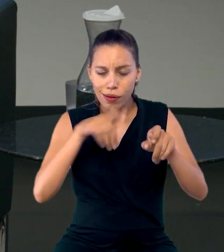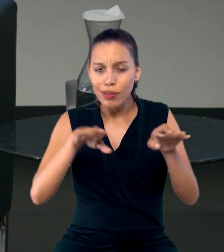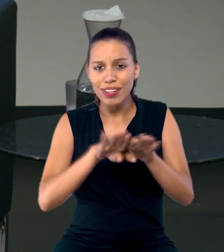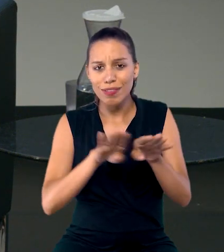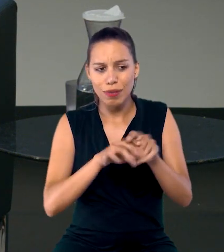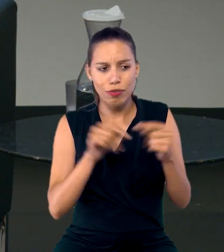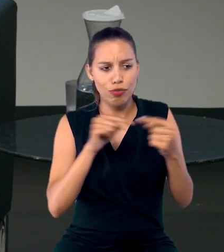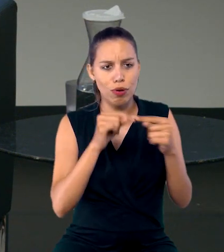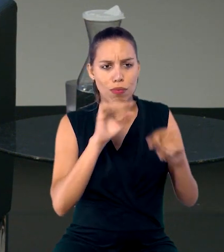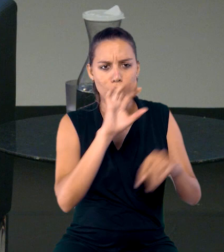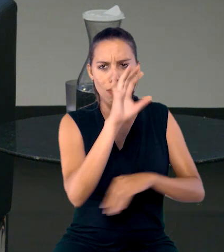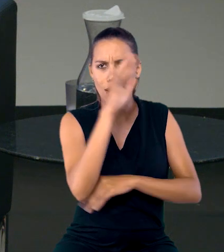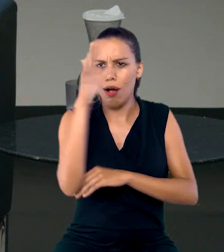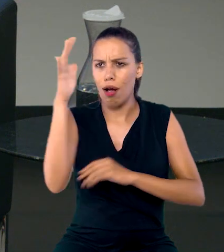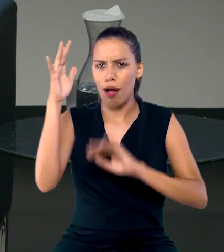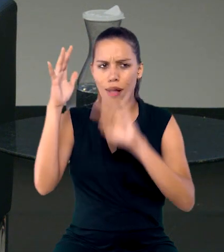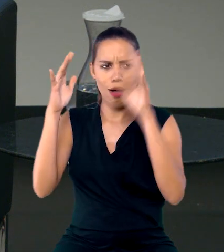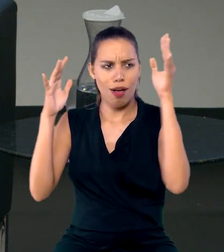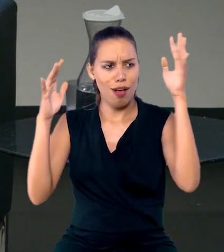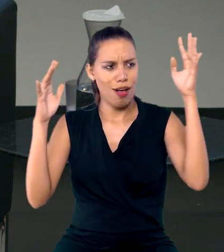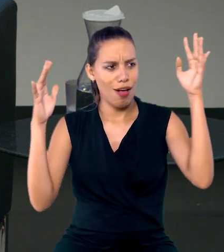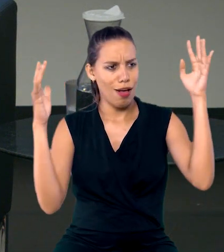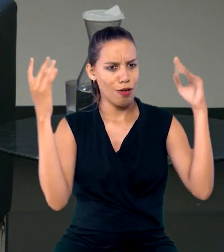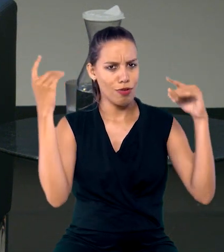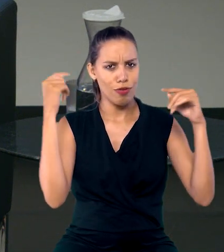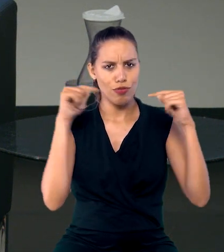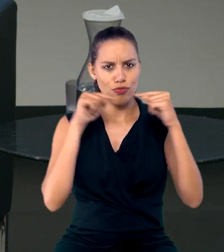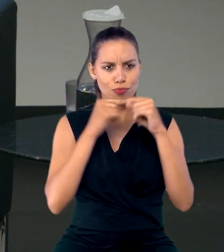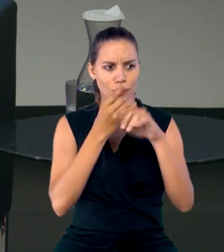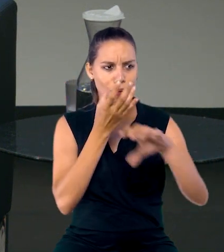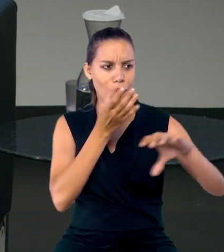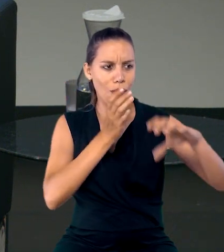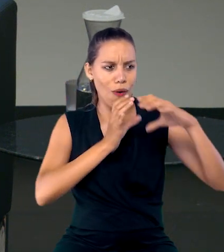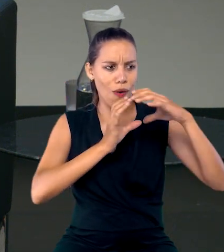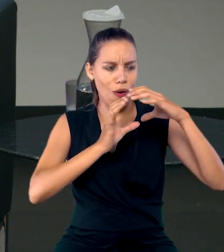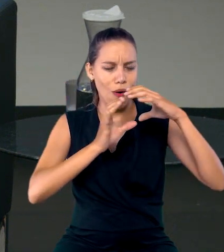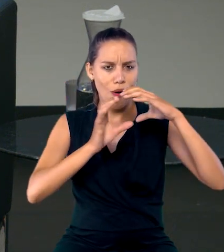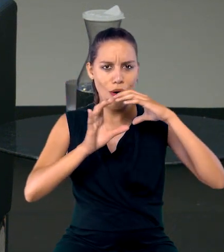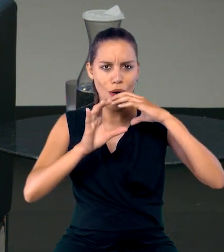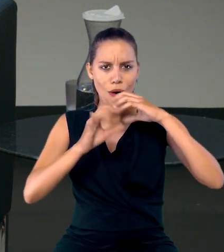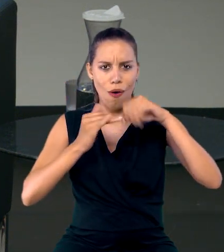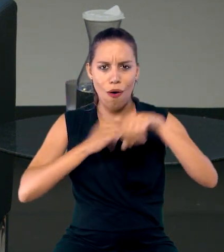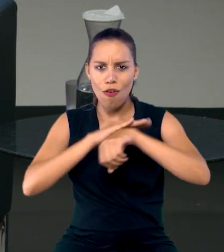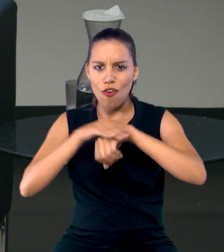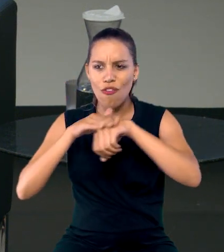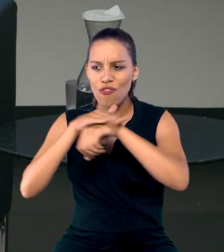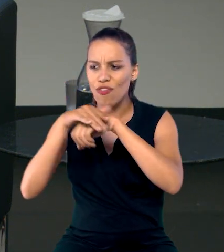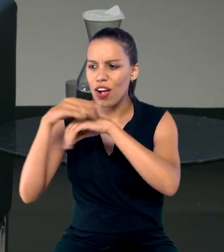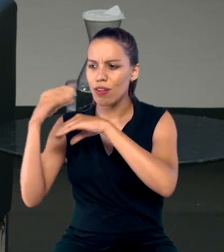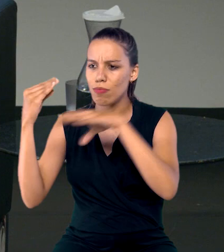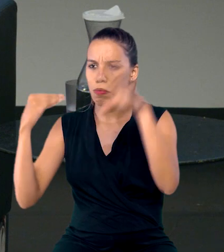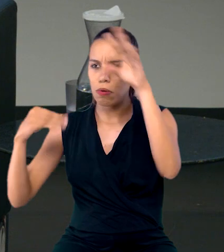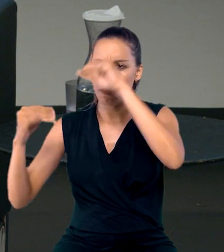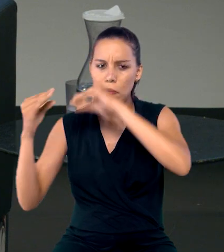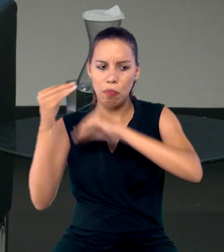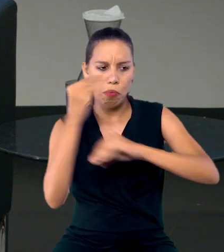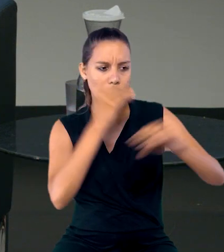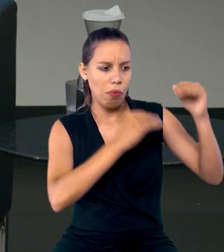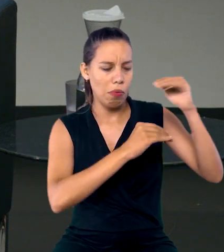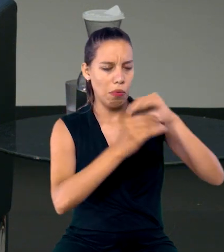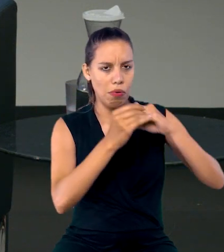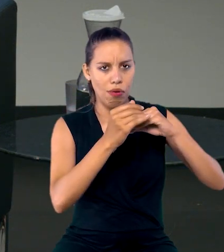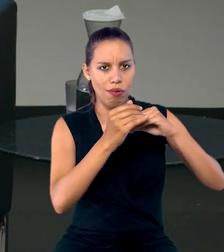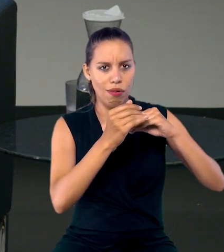floresta é algo tão maravilhoso, porque ela é essa conversa entre tantos